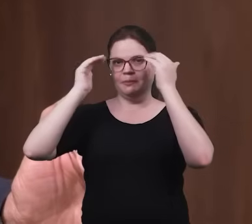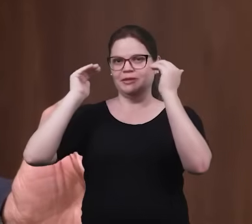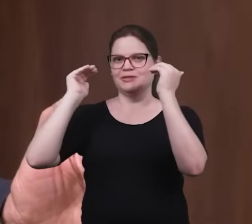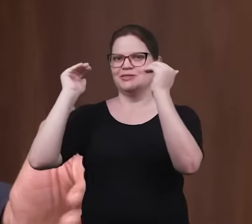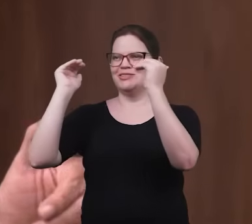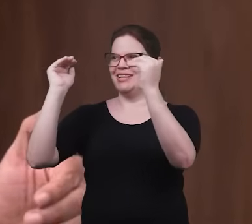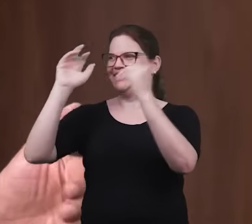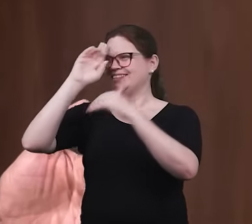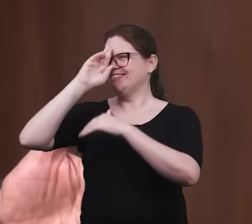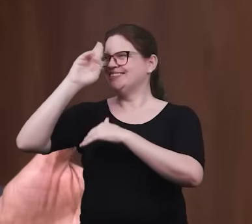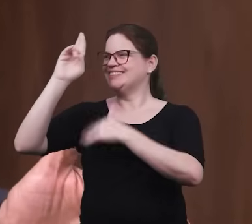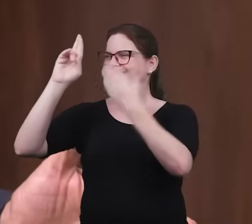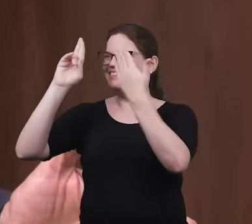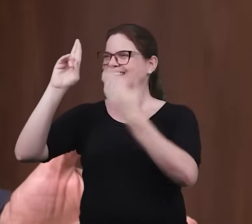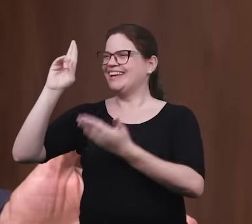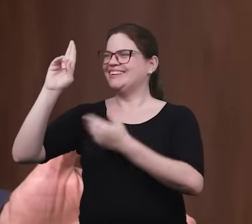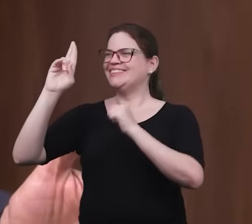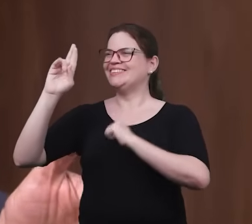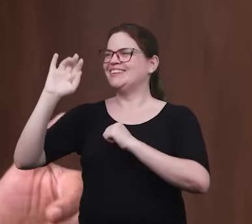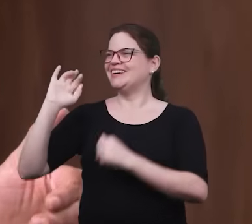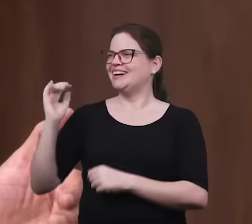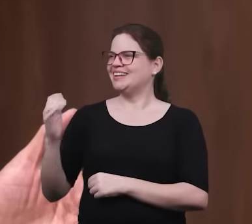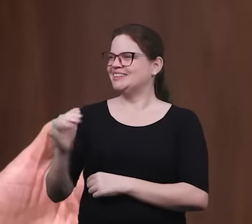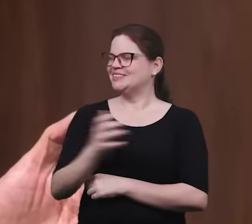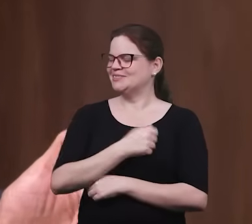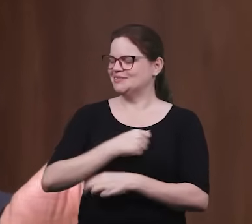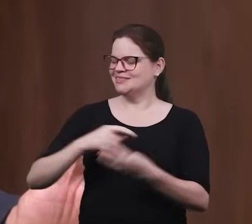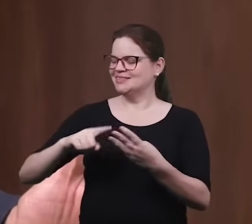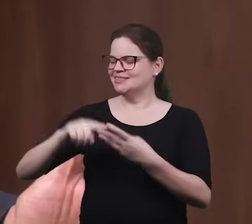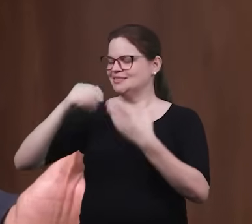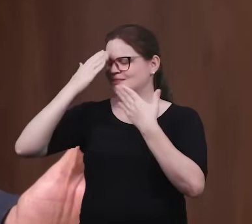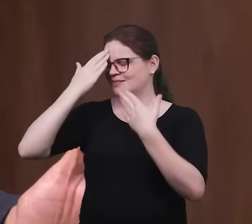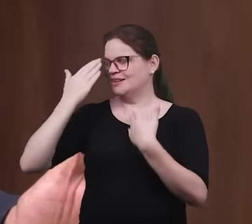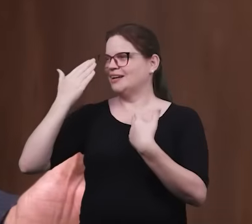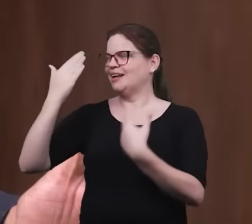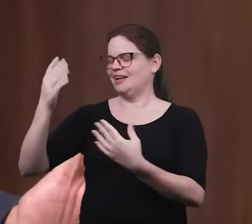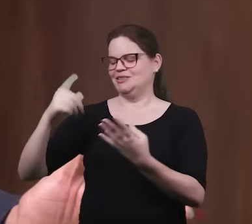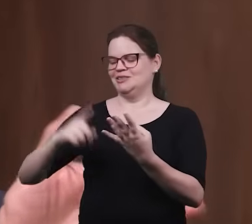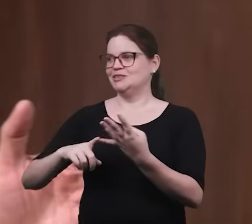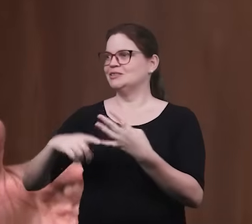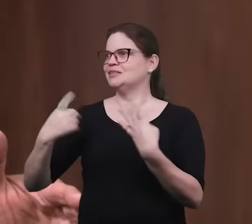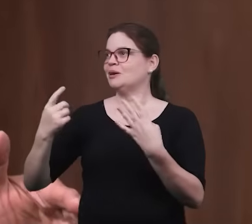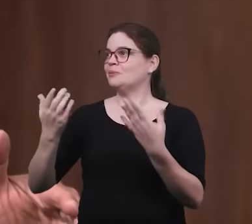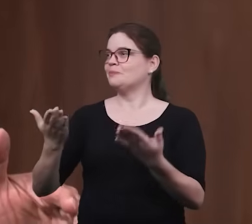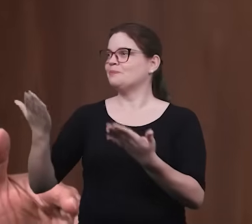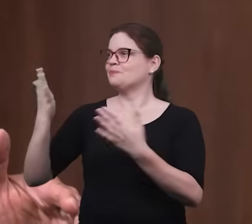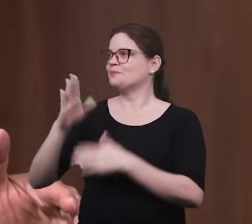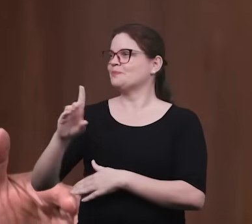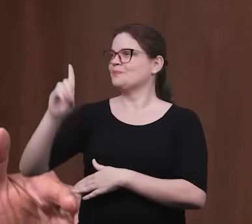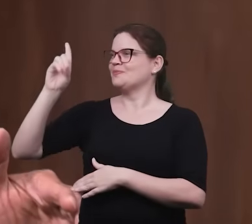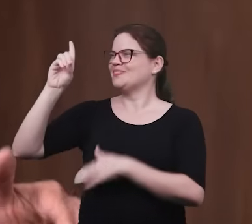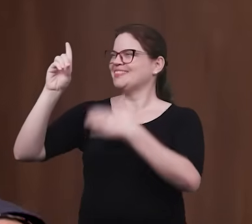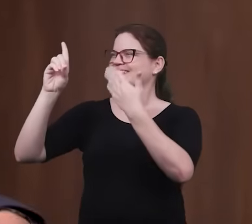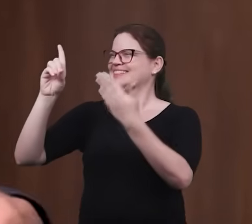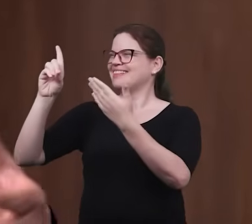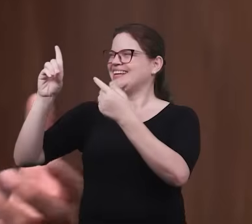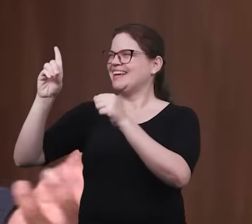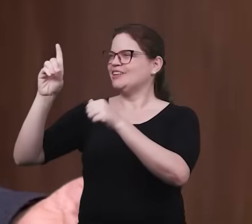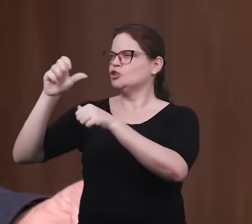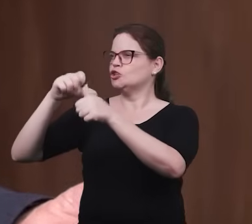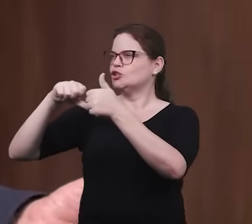obediência, a nossa adoração, a nossa gratidão a Deus